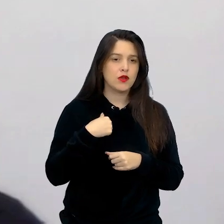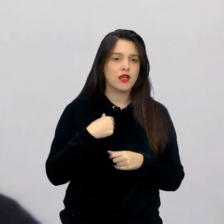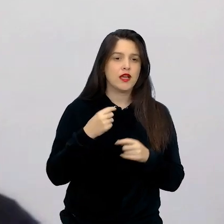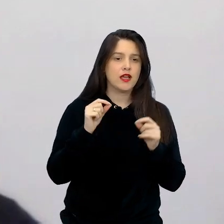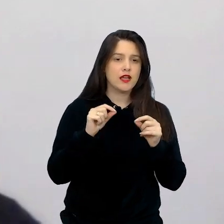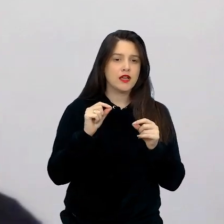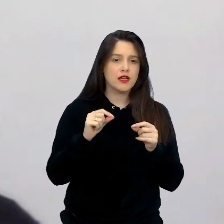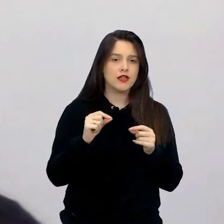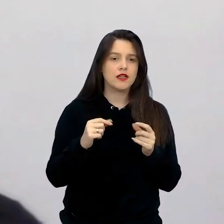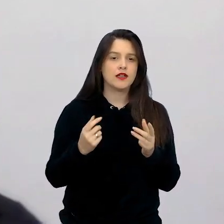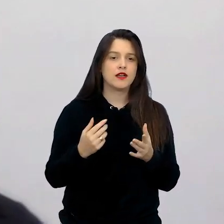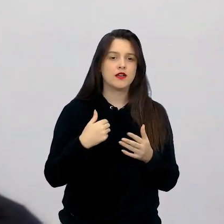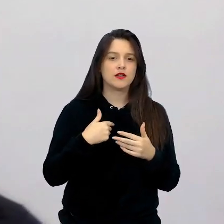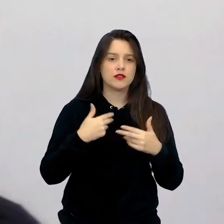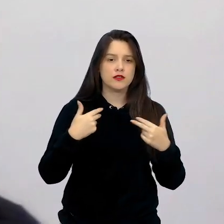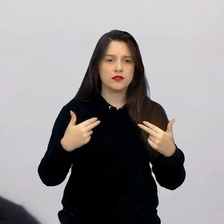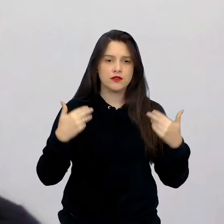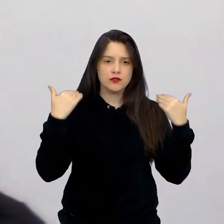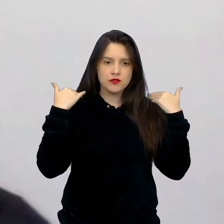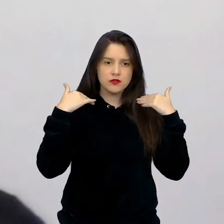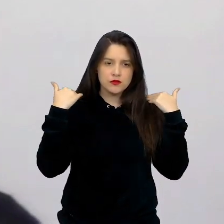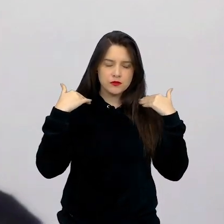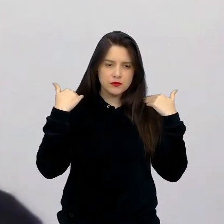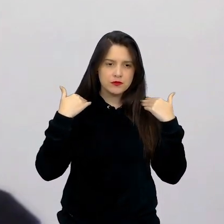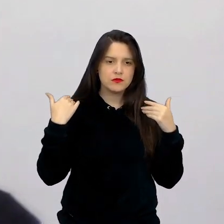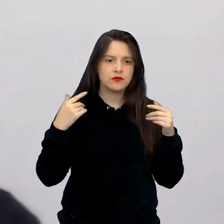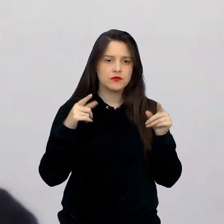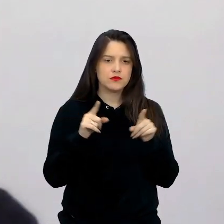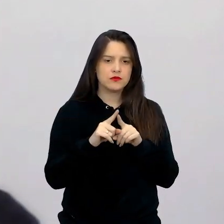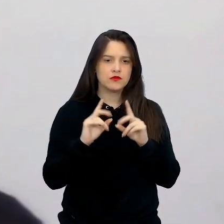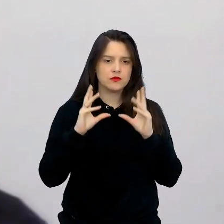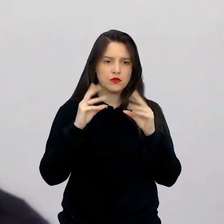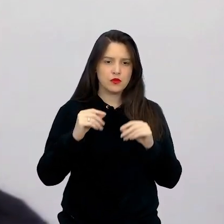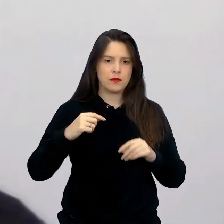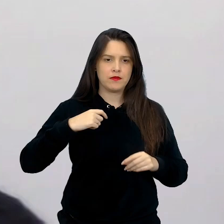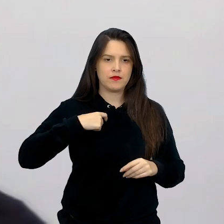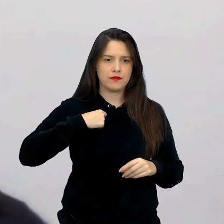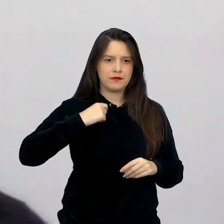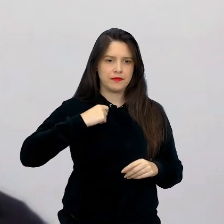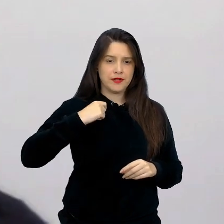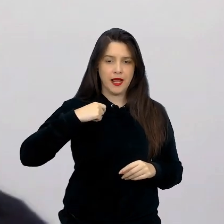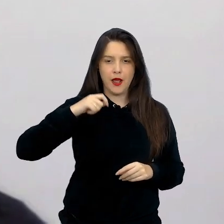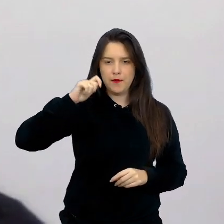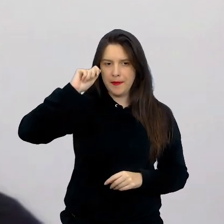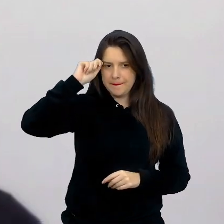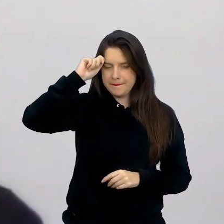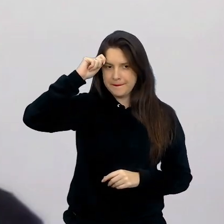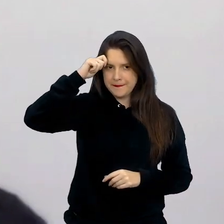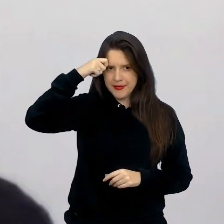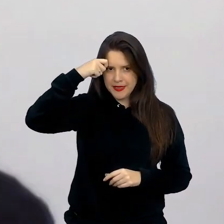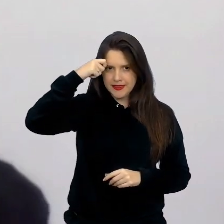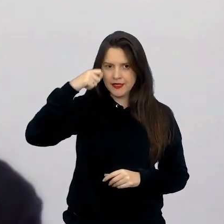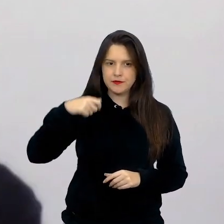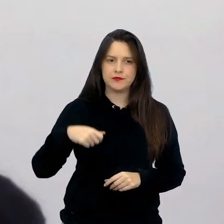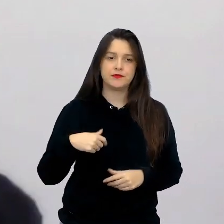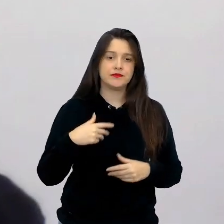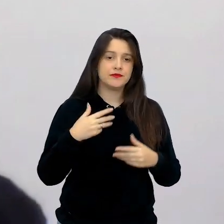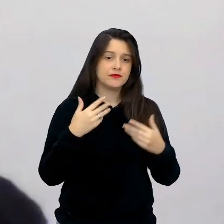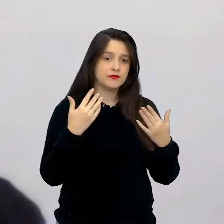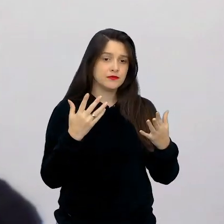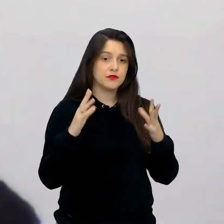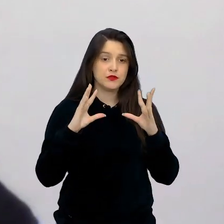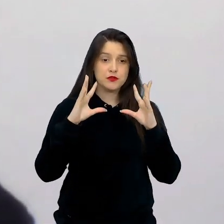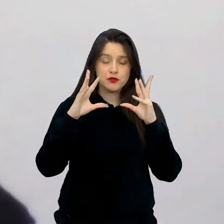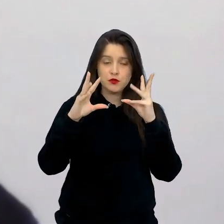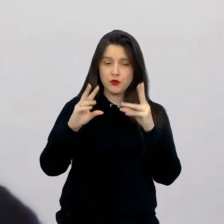é castanho na altura dos ombros e eu estou usando uma roupa preta. Então, sejam